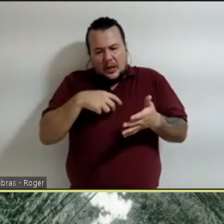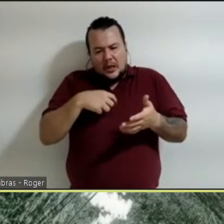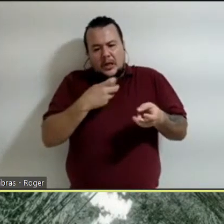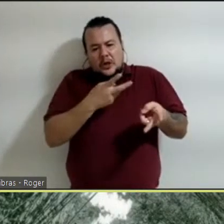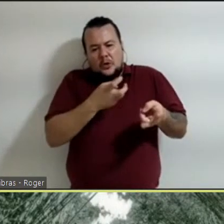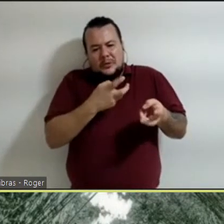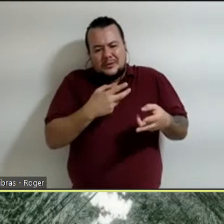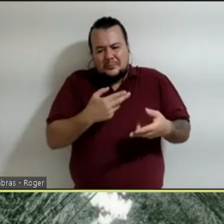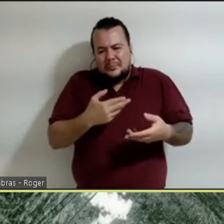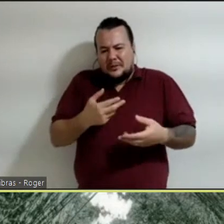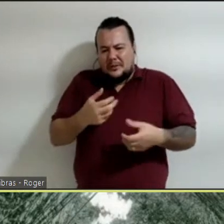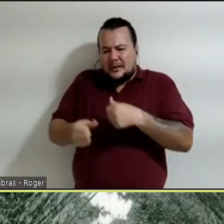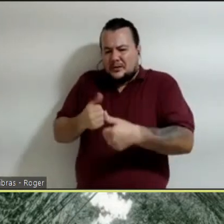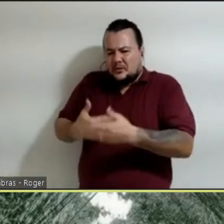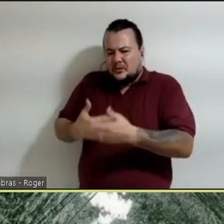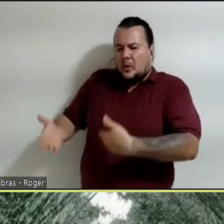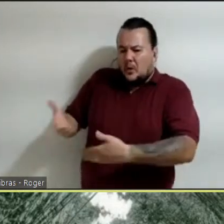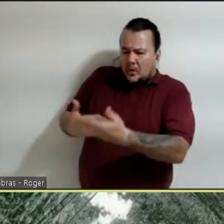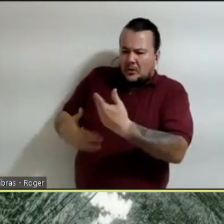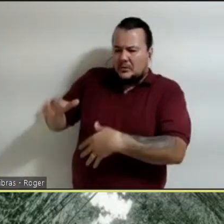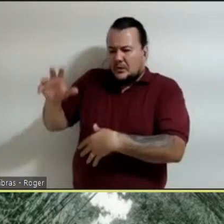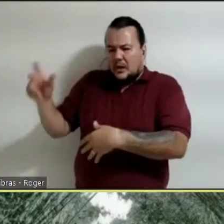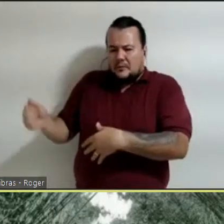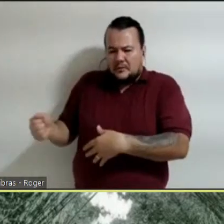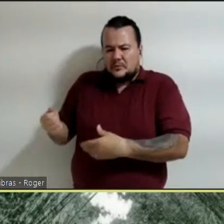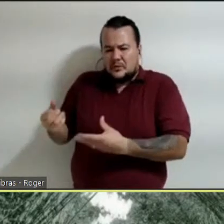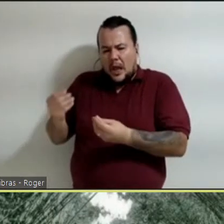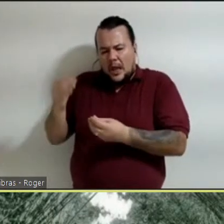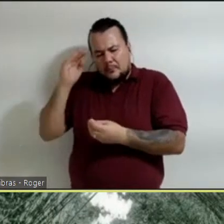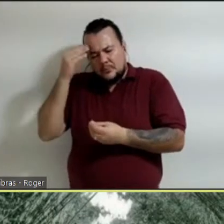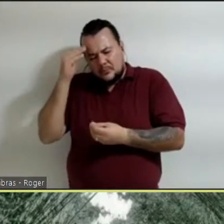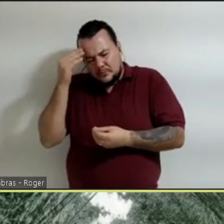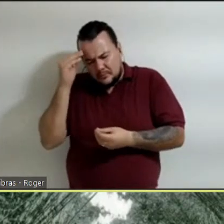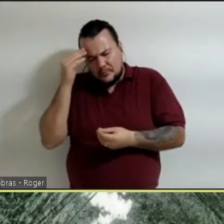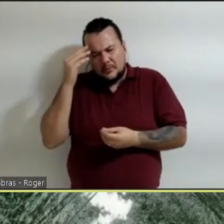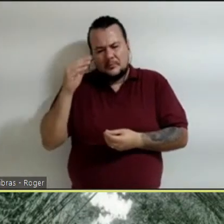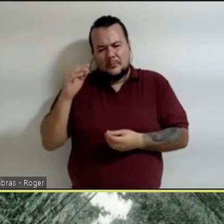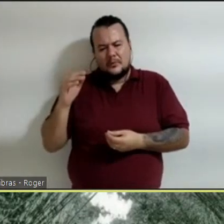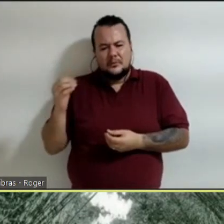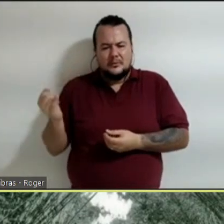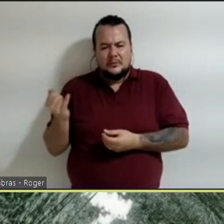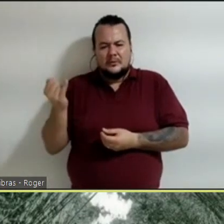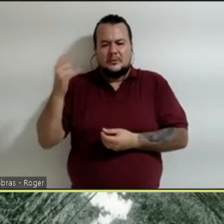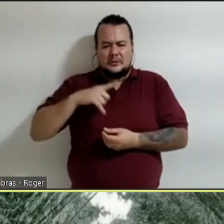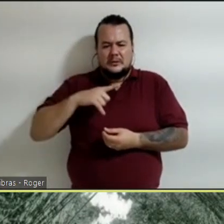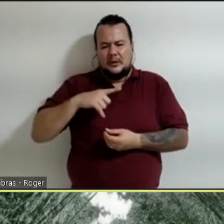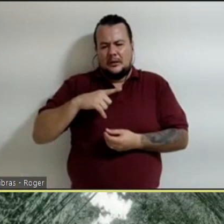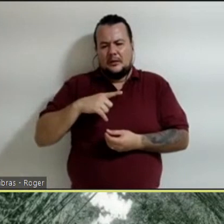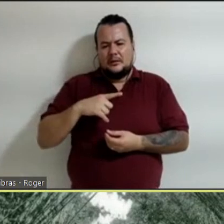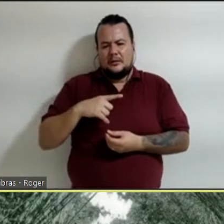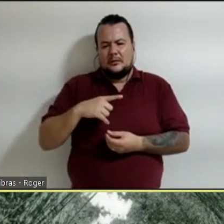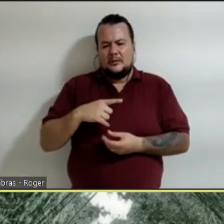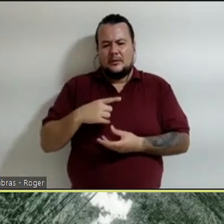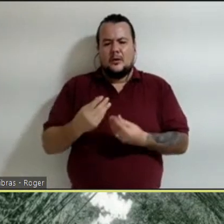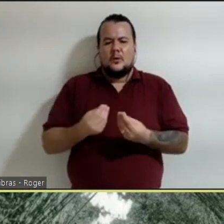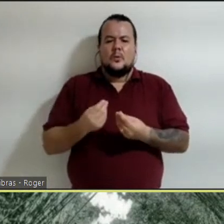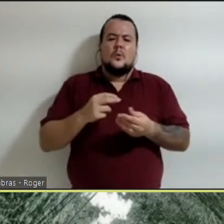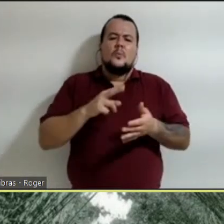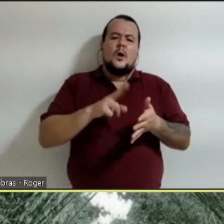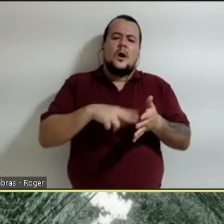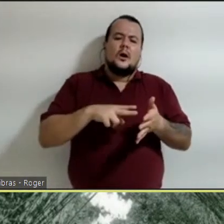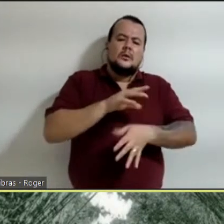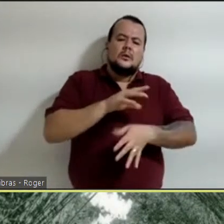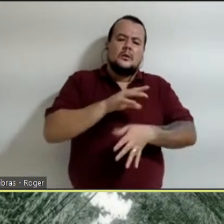é muito importante nós termos esse entendimento de como se essa leitura sobre a arquitetura